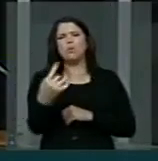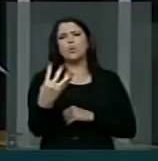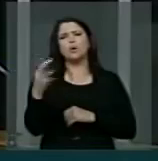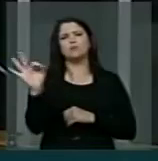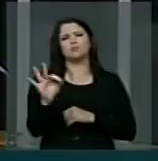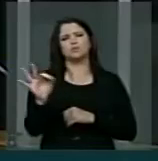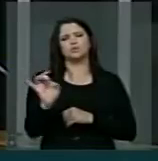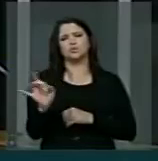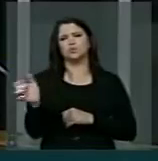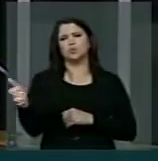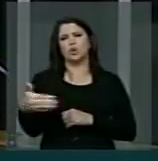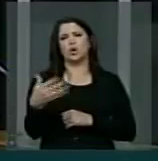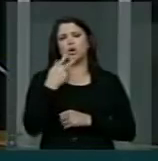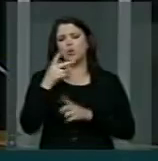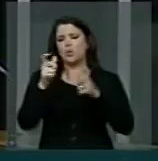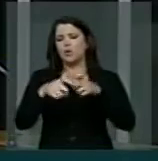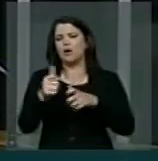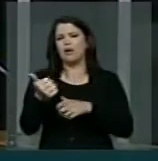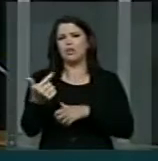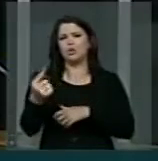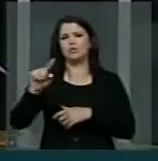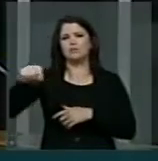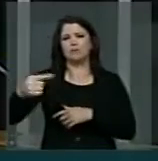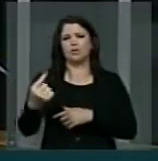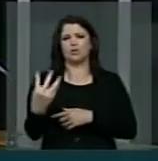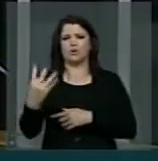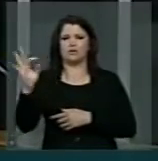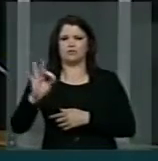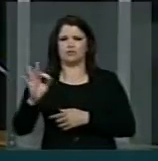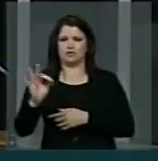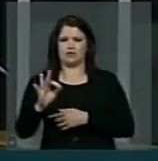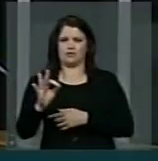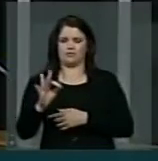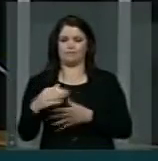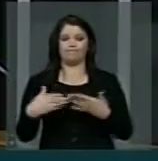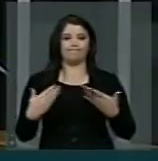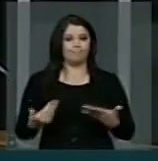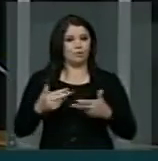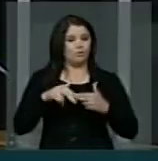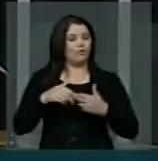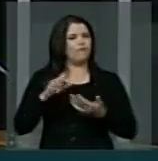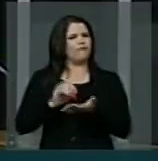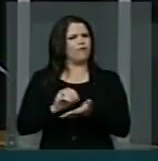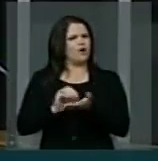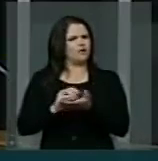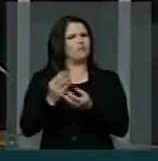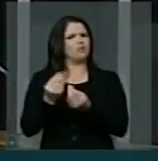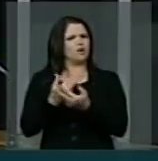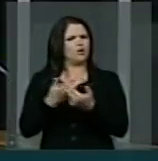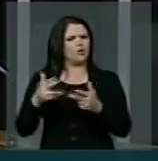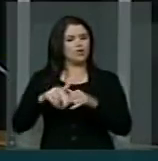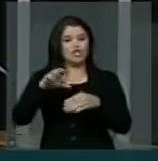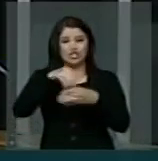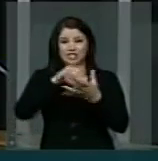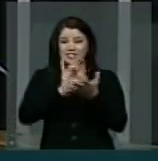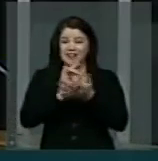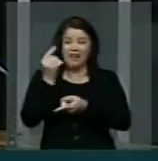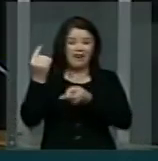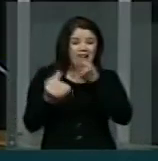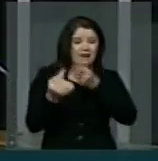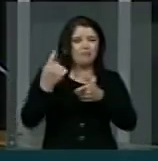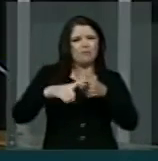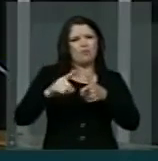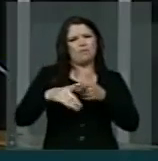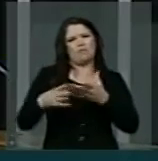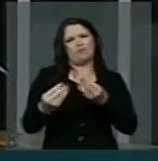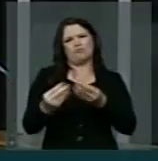1,4% dessa área de 12,4%, deputado Luiz Couto, justamente onde estão os conflitos,